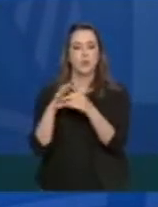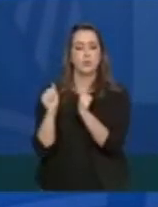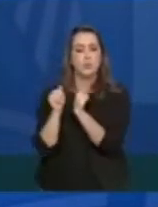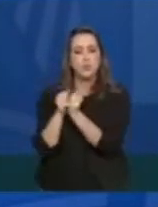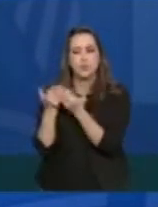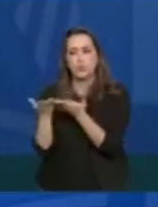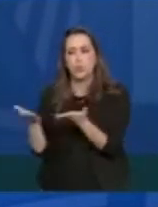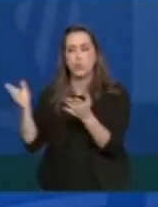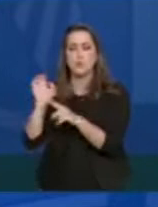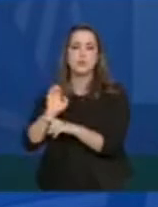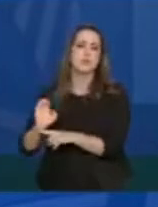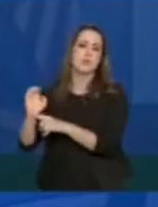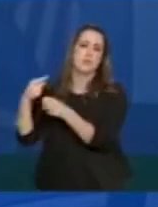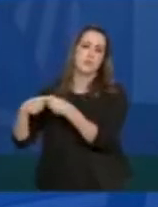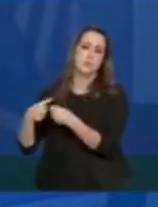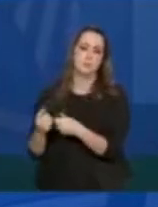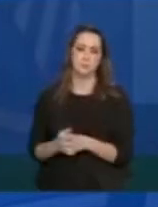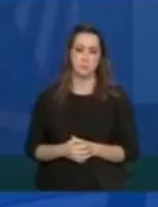eles.